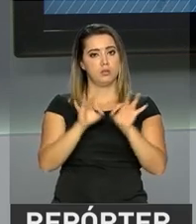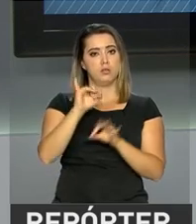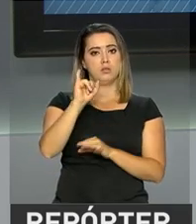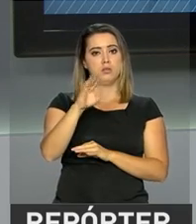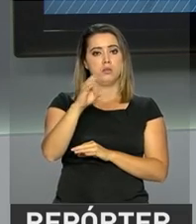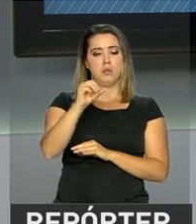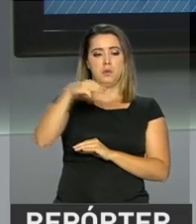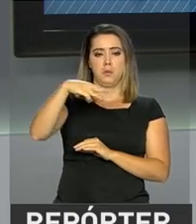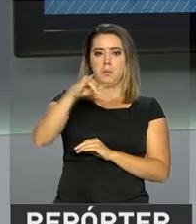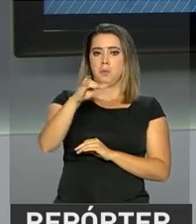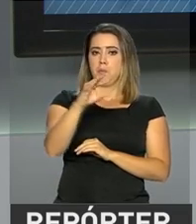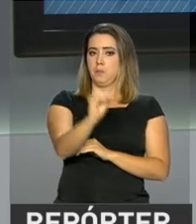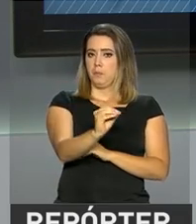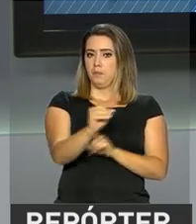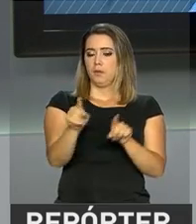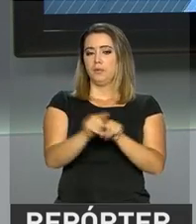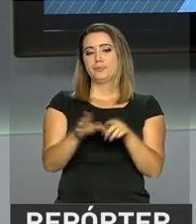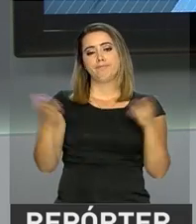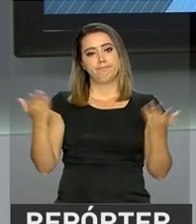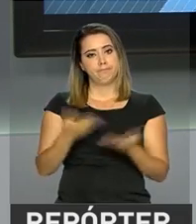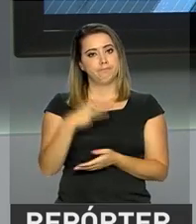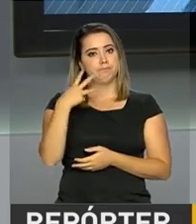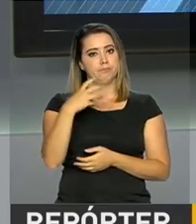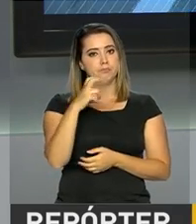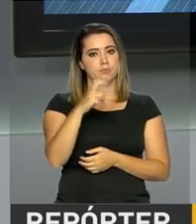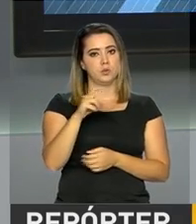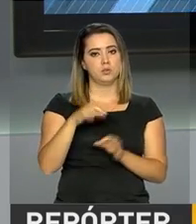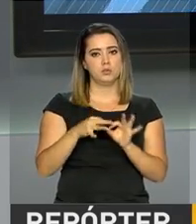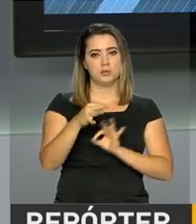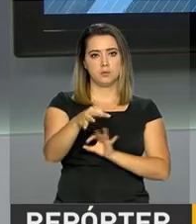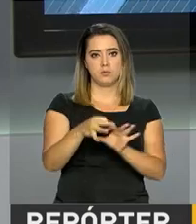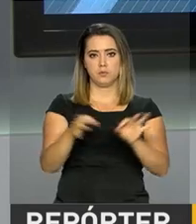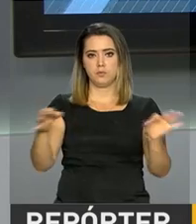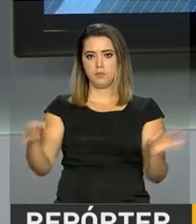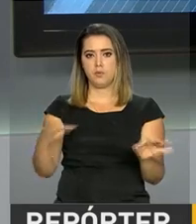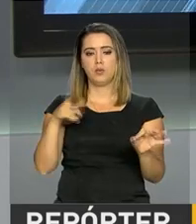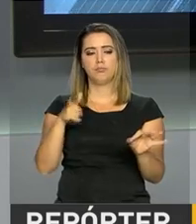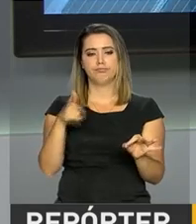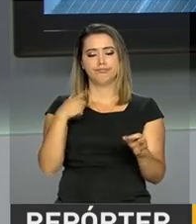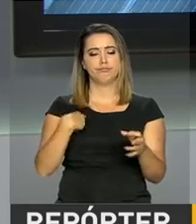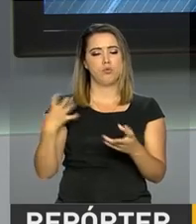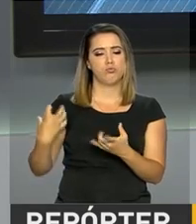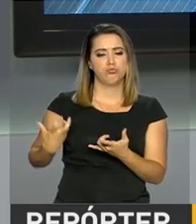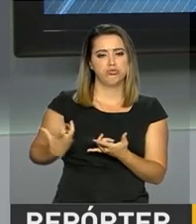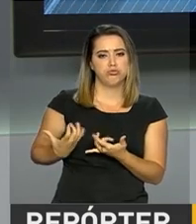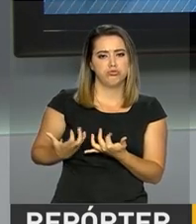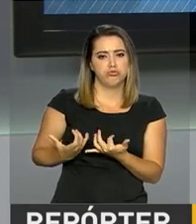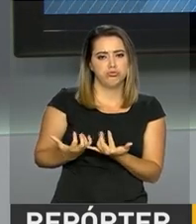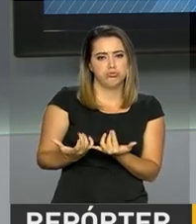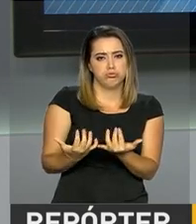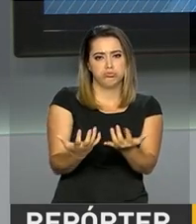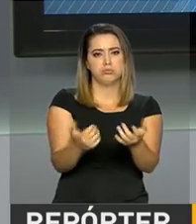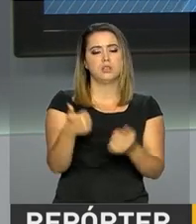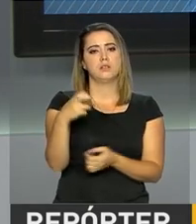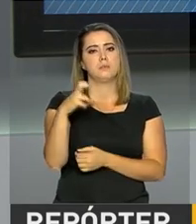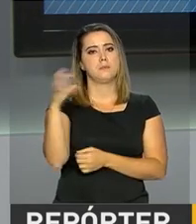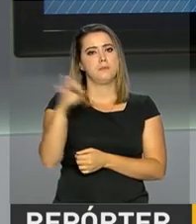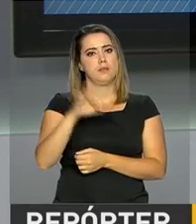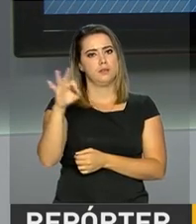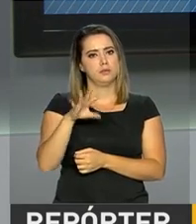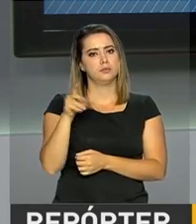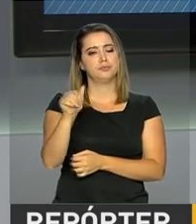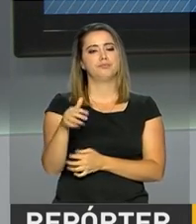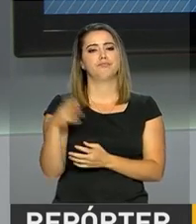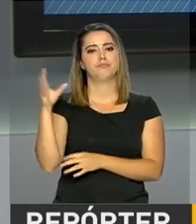Conservação da Biodiversidade. Até agora, 35 mil hectares foram atingidos, que correspondem a quase 15% da área do